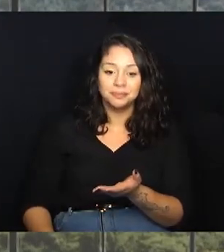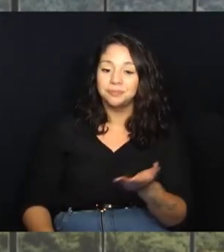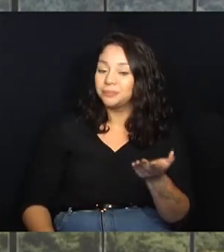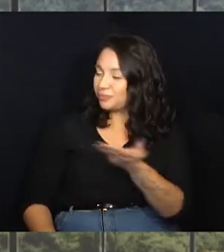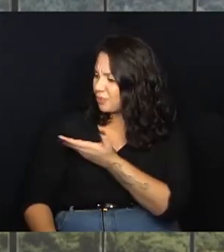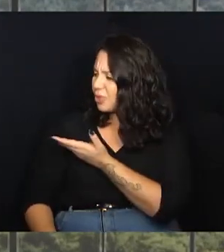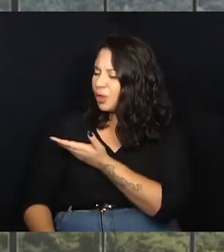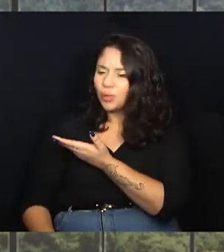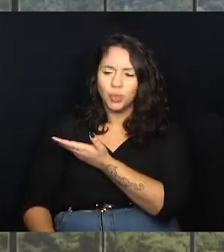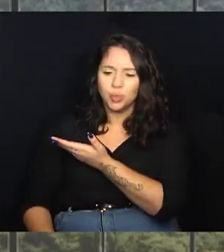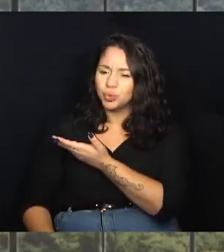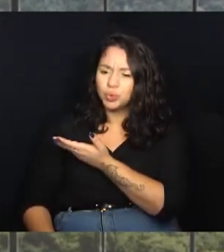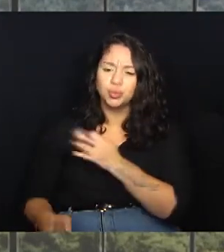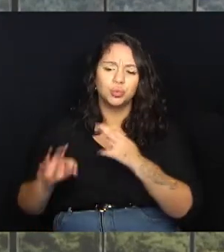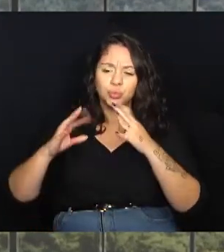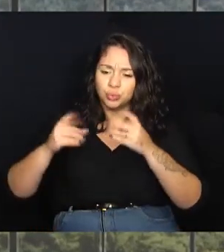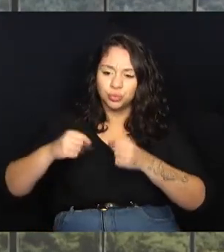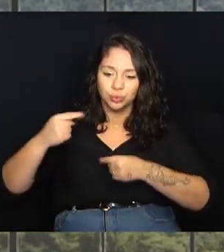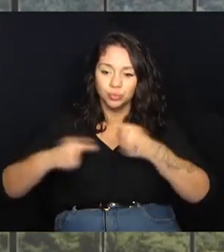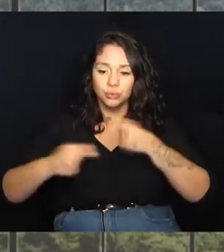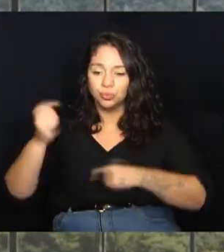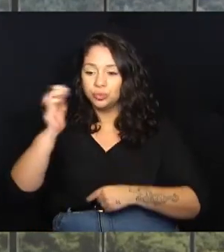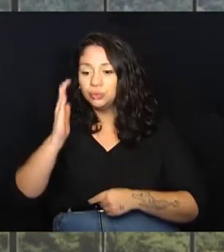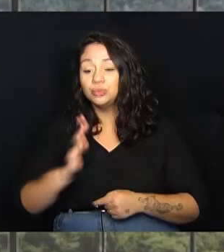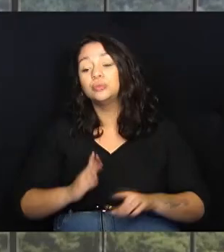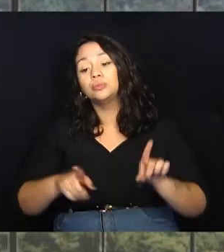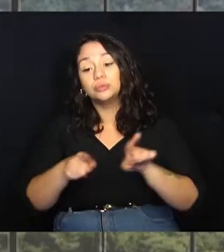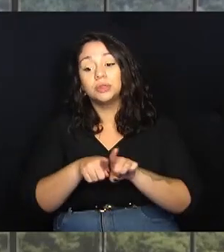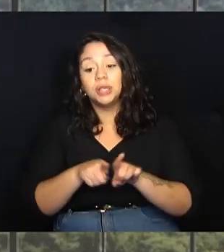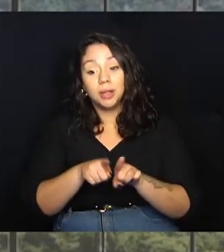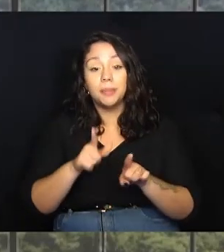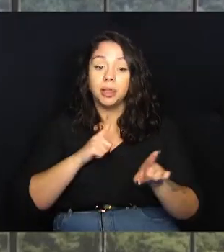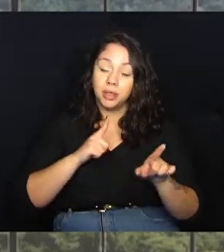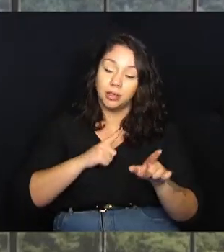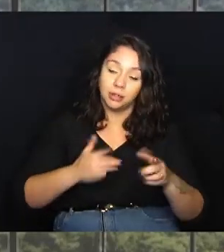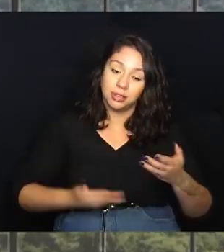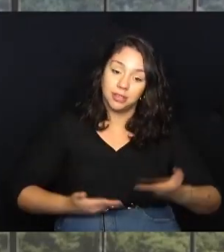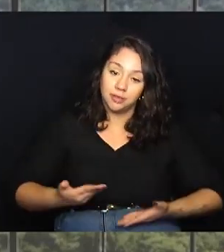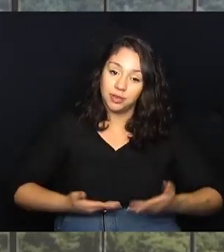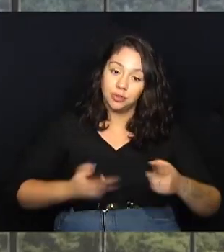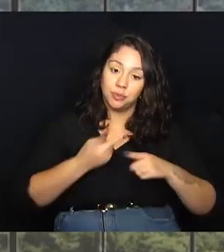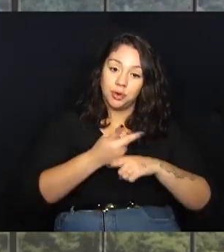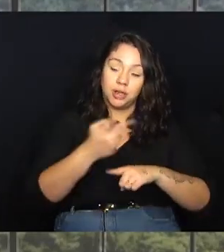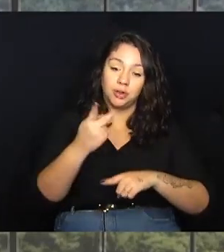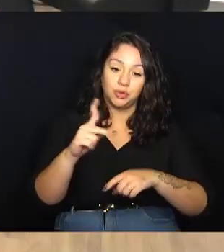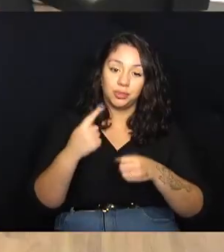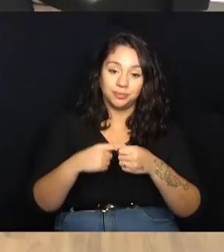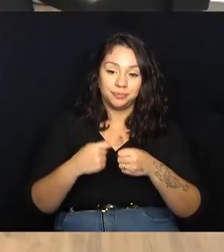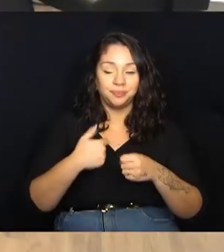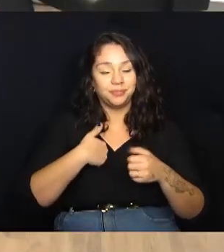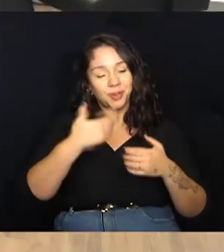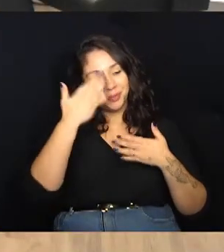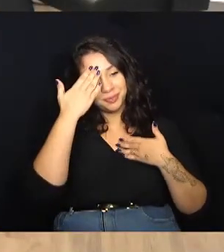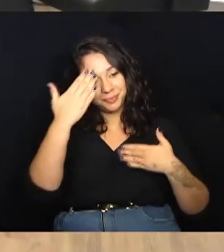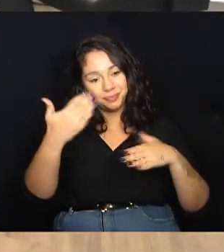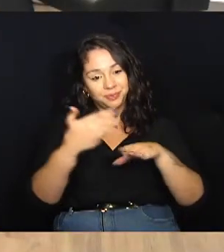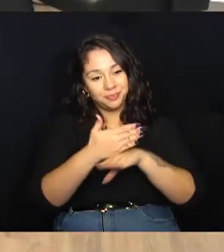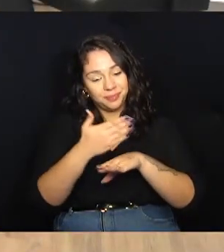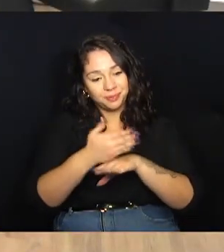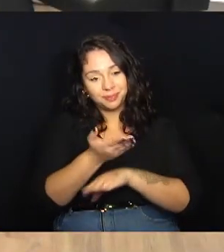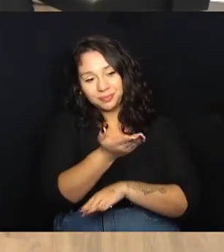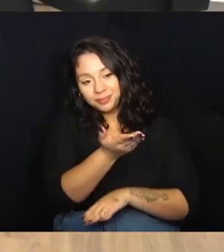sobre política nacional e tudo mais, e aí, claro, procure o serviço aí na sua cidade. Eu agradeço a participação de